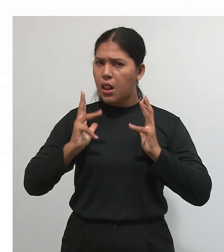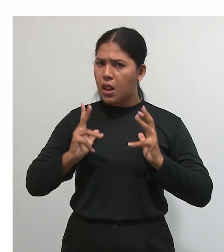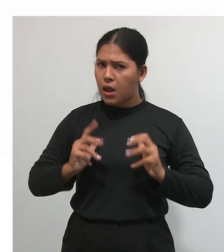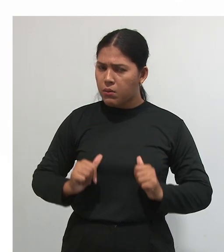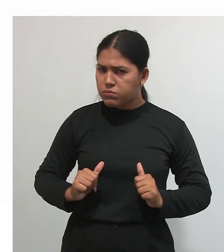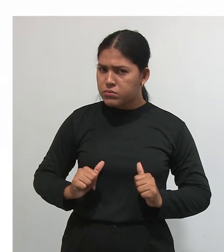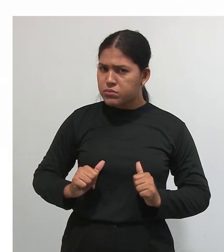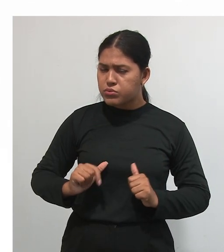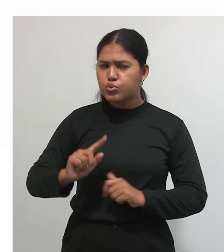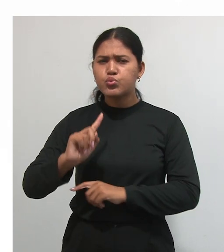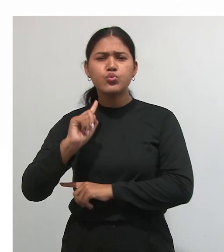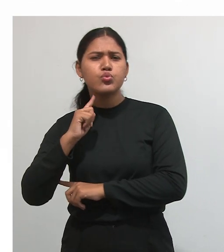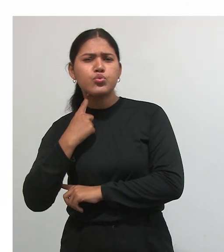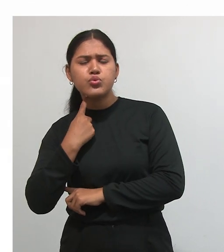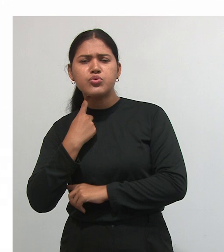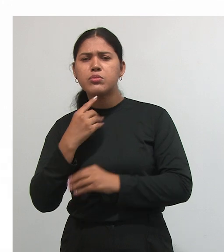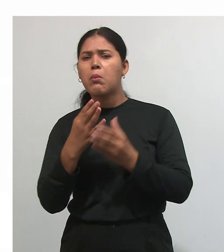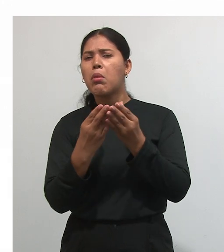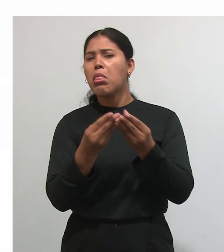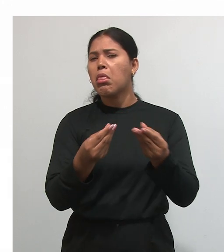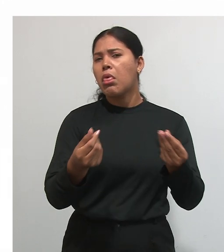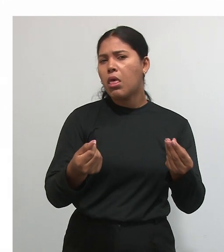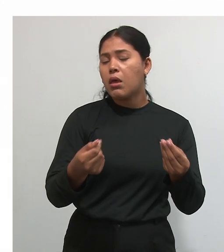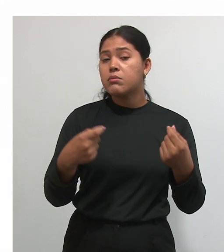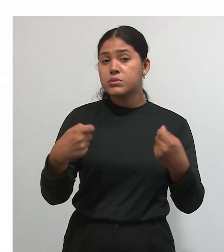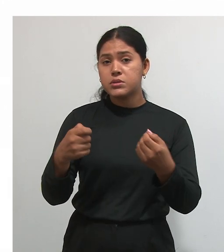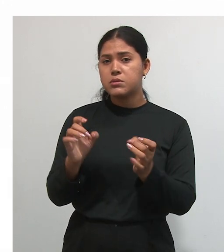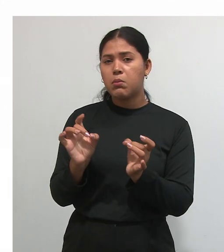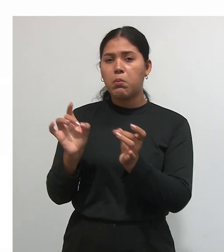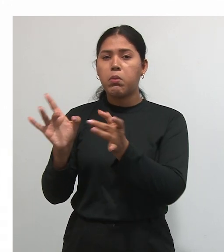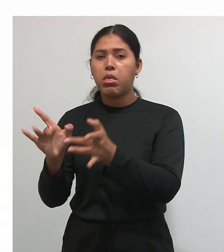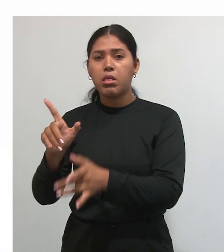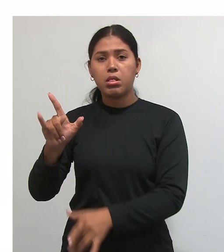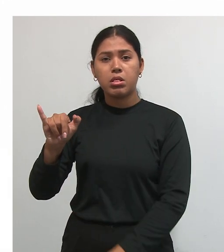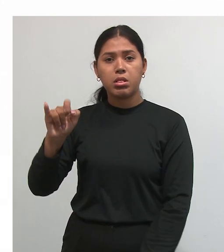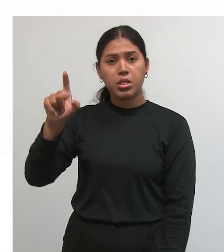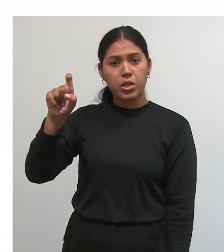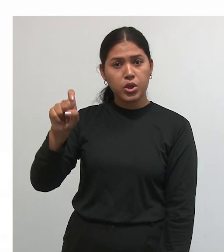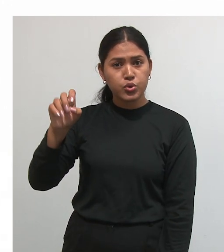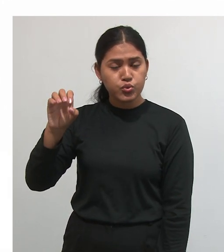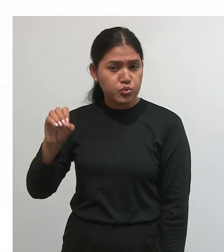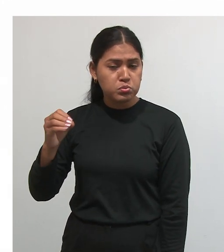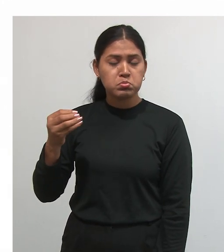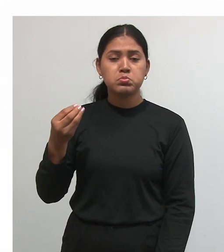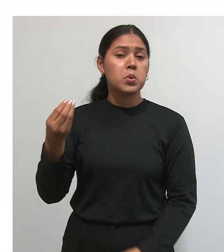estão obsoletos? O que deve fazer? Deve descartar? Deve,